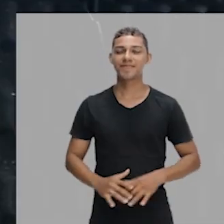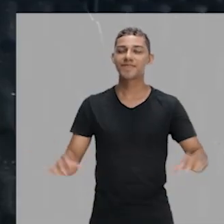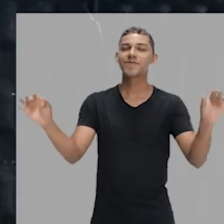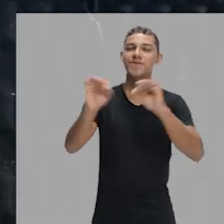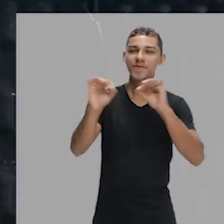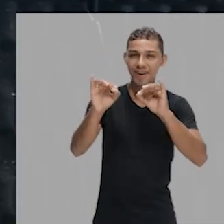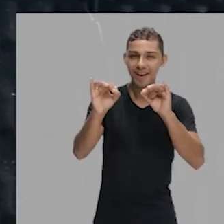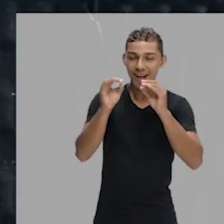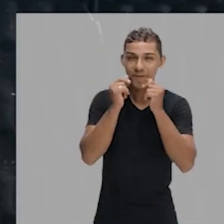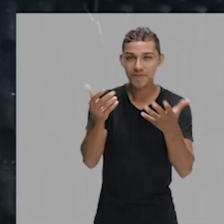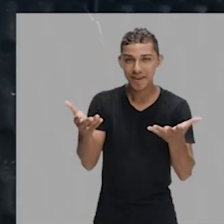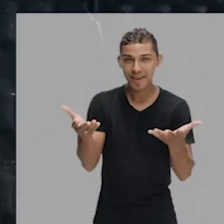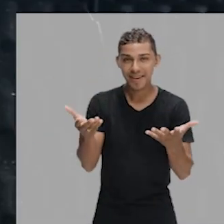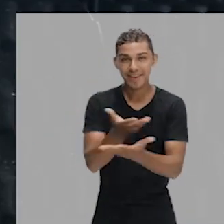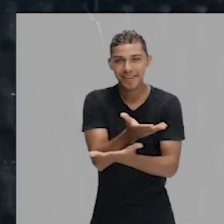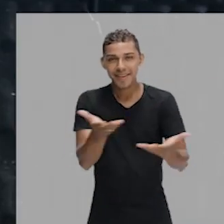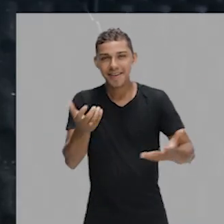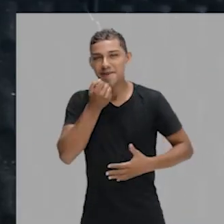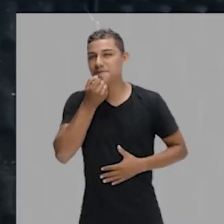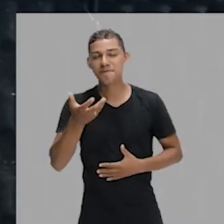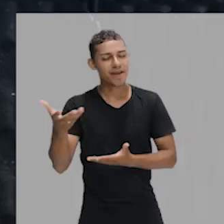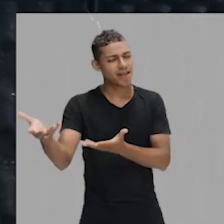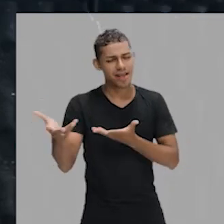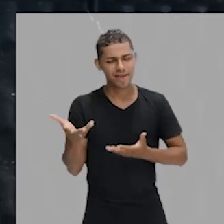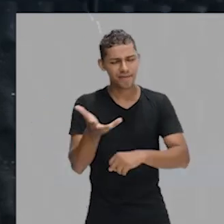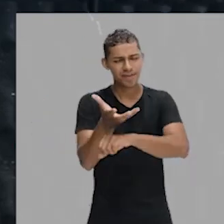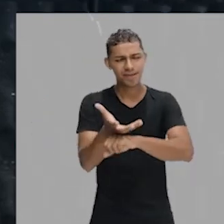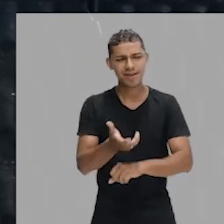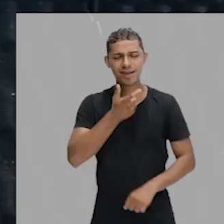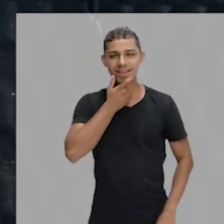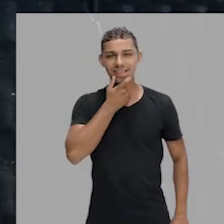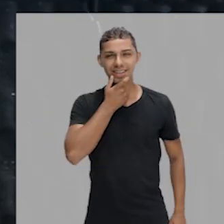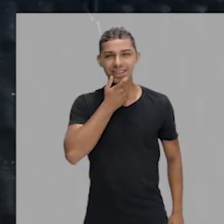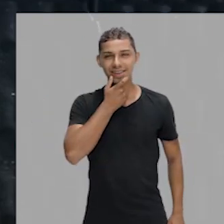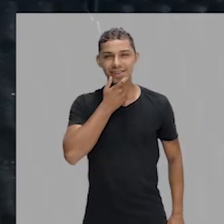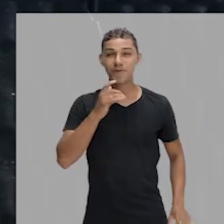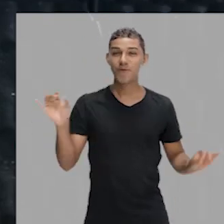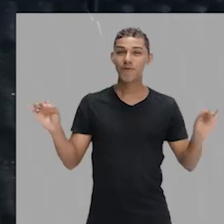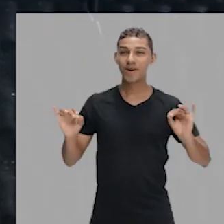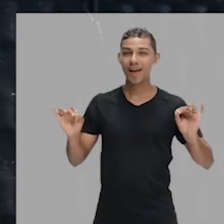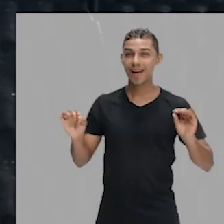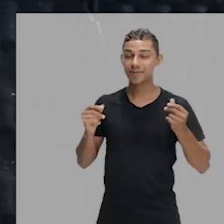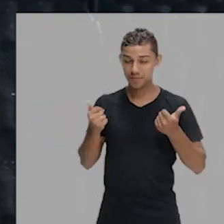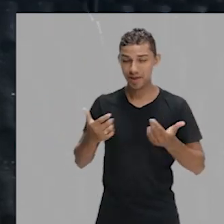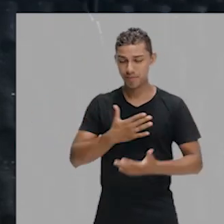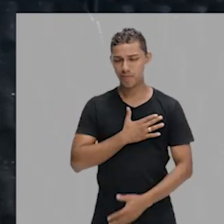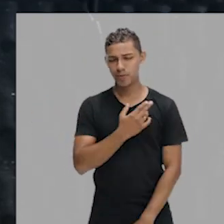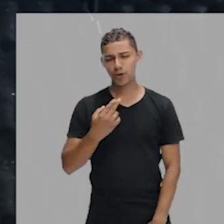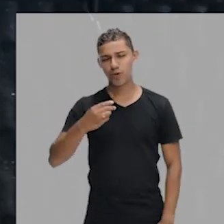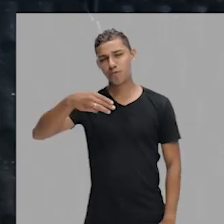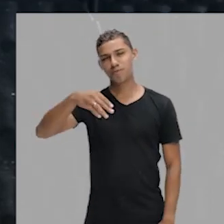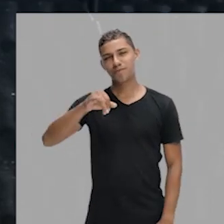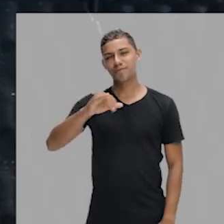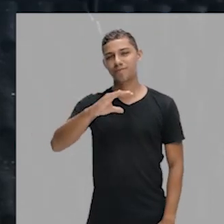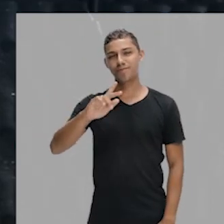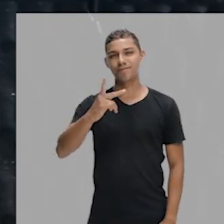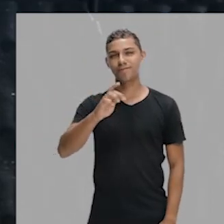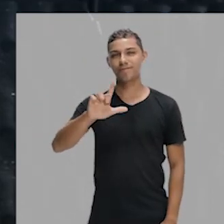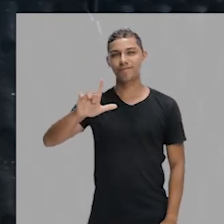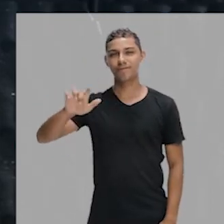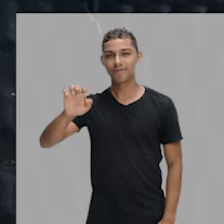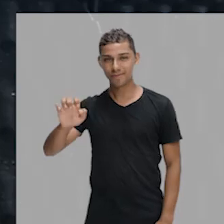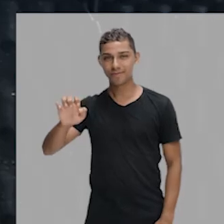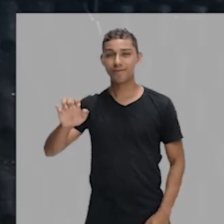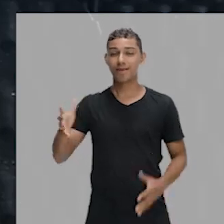Hello everybody, I'm Teacher Michelle. Welcome to our English class. Olá pessoal, sou a professora Michelle. Sejam bem-vindos a mais uma aula